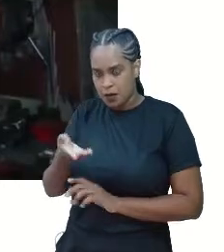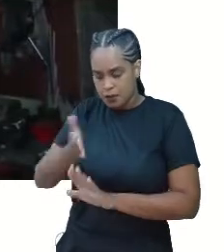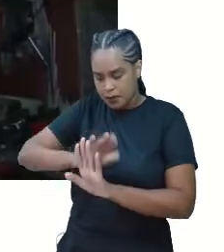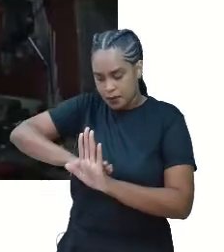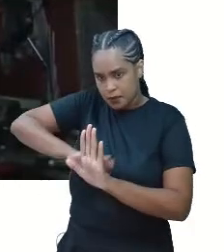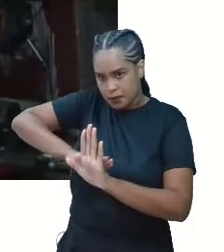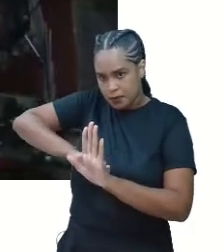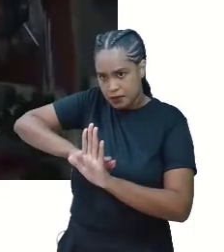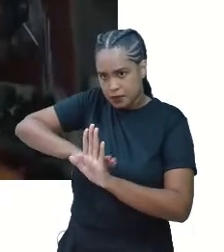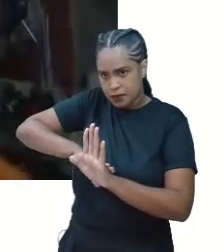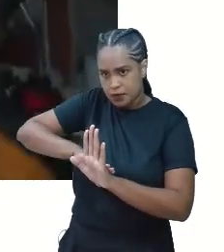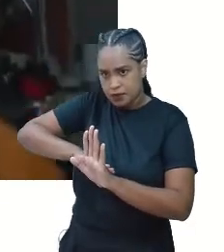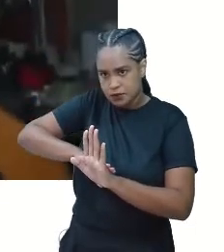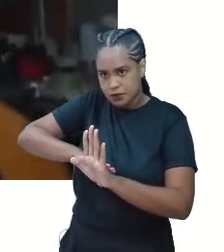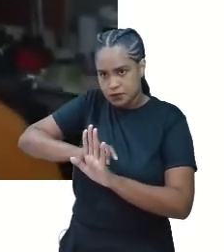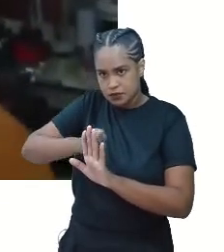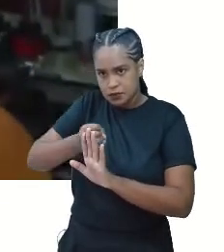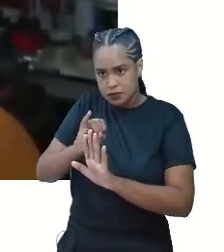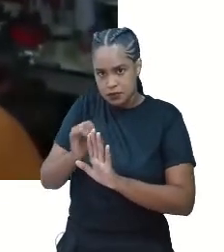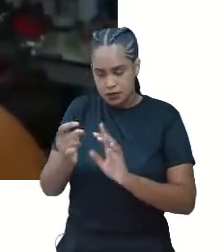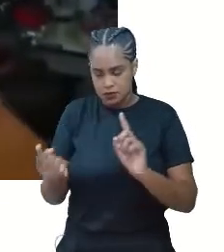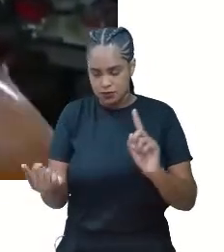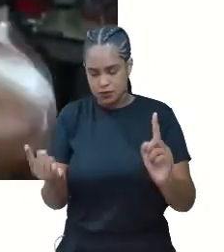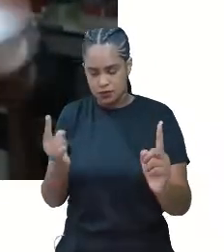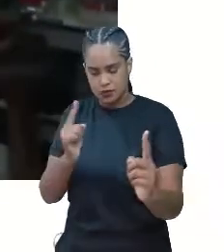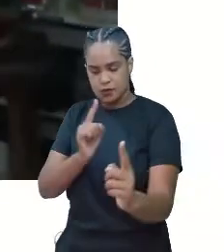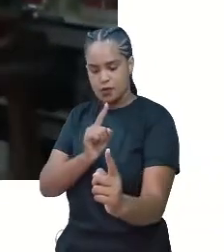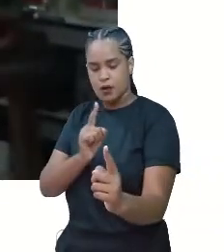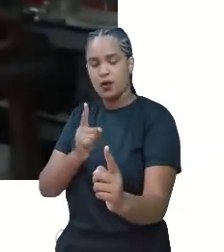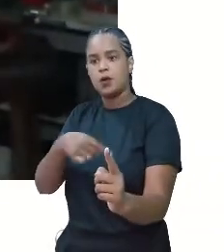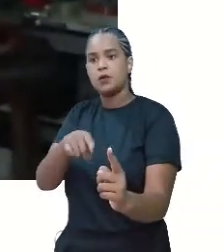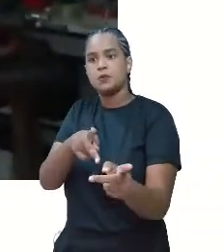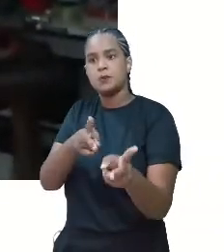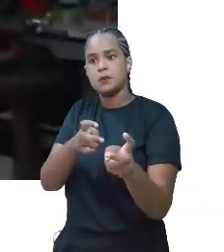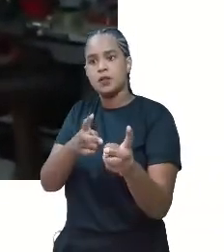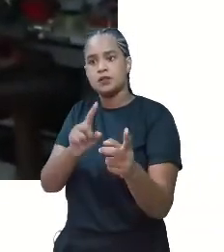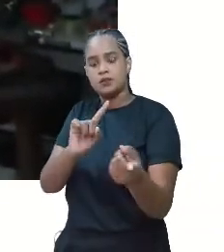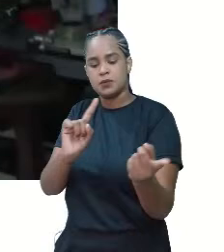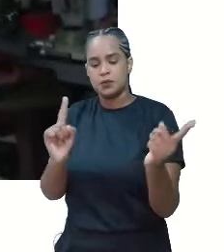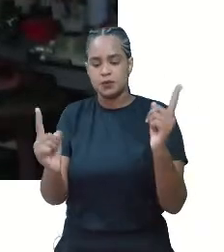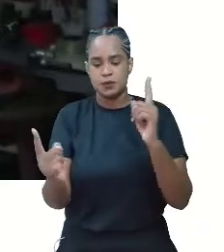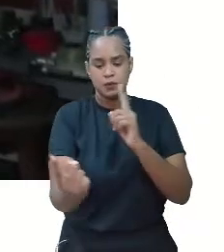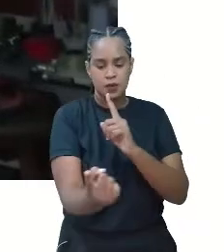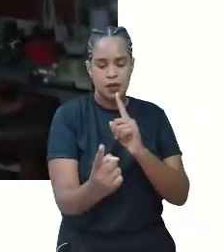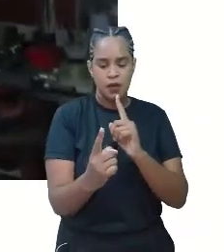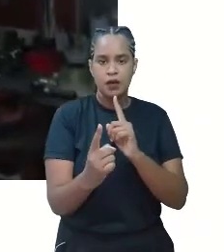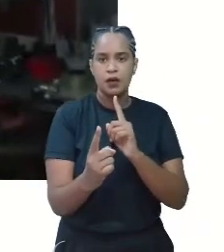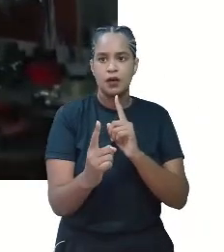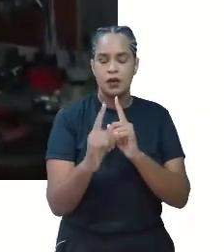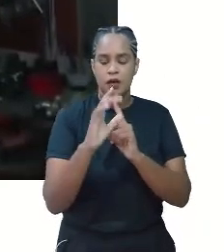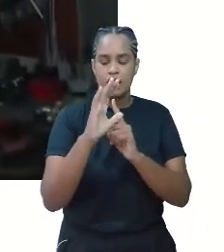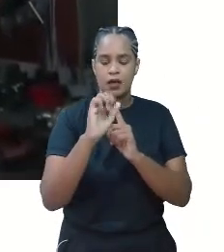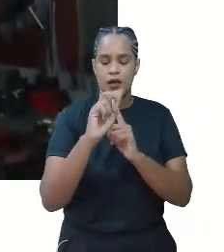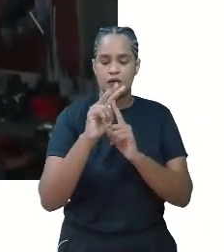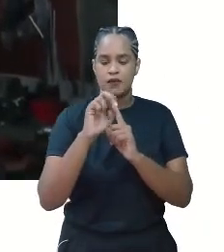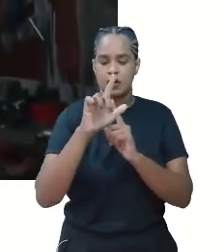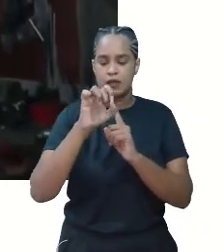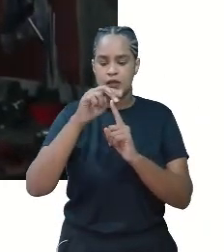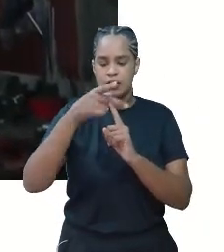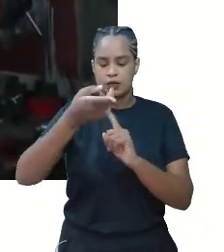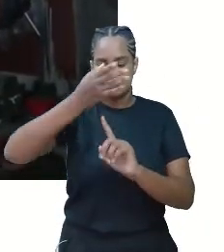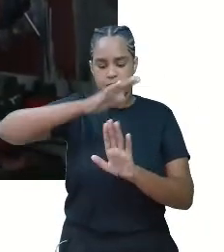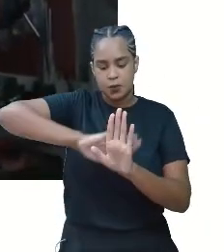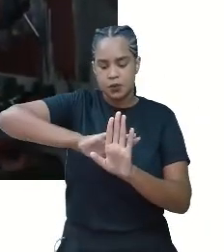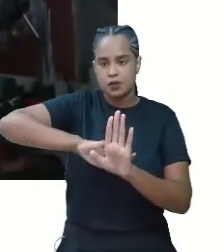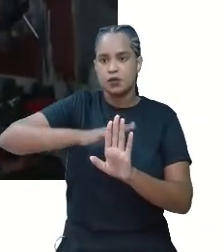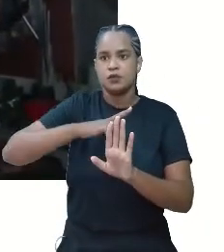certo? Se você estiver olhando o instrumento daqui, do pé esquerdo, certo? Do cavalete do instrumento, que é cavalete, essa peça fica aqui atrás do